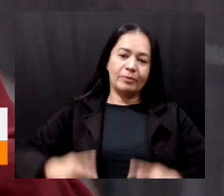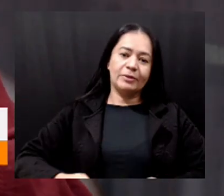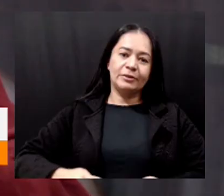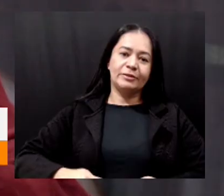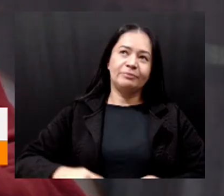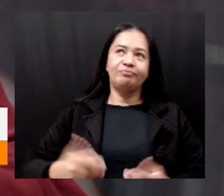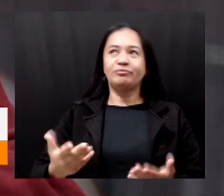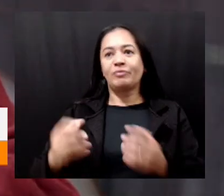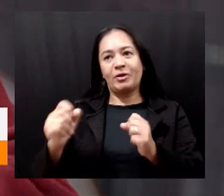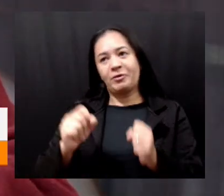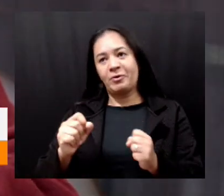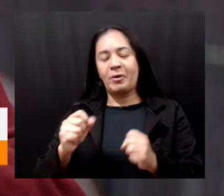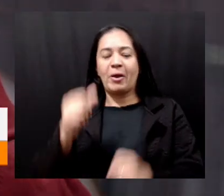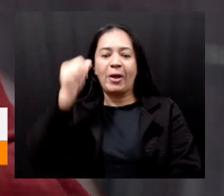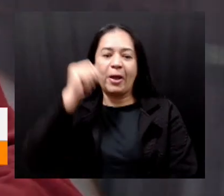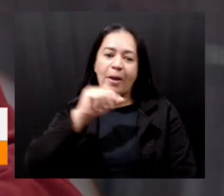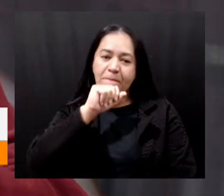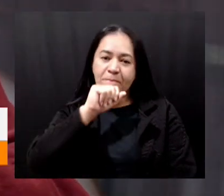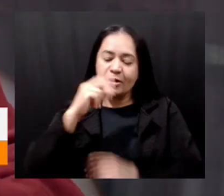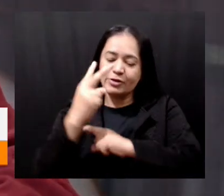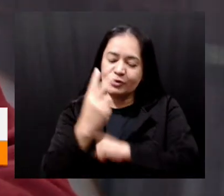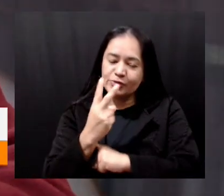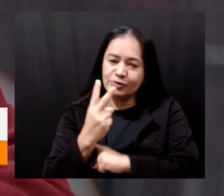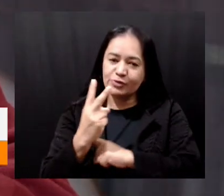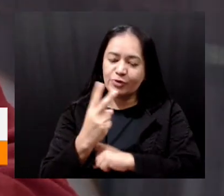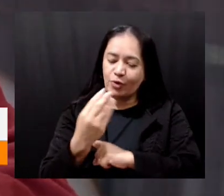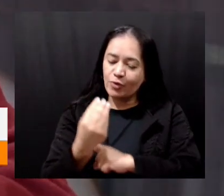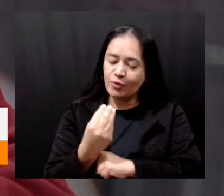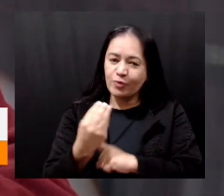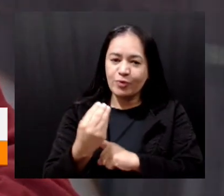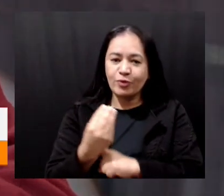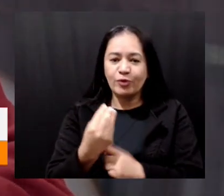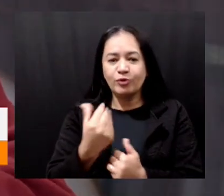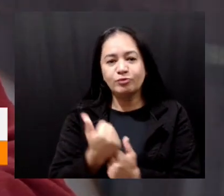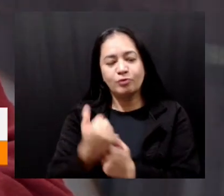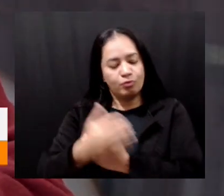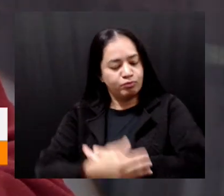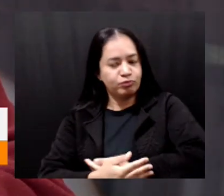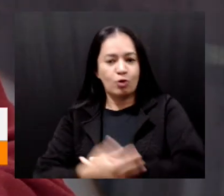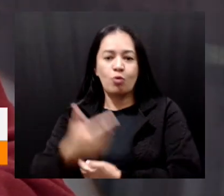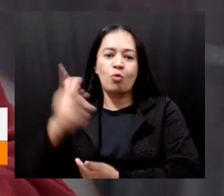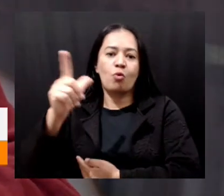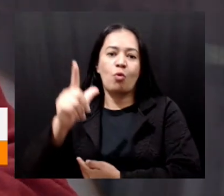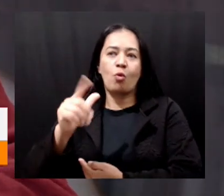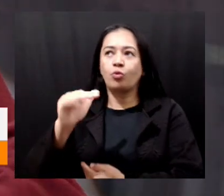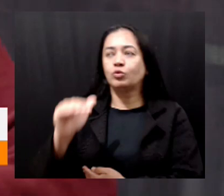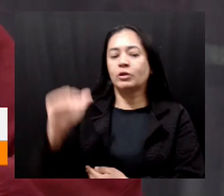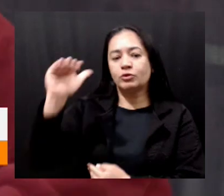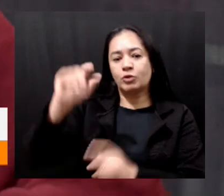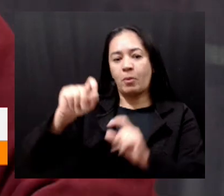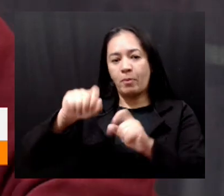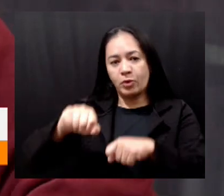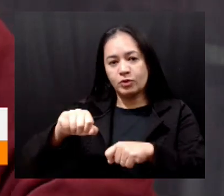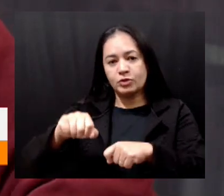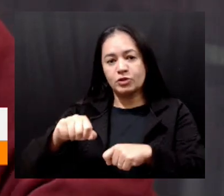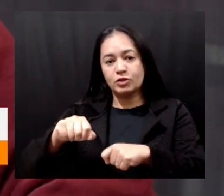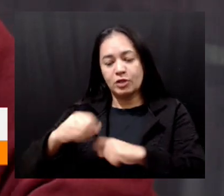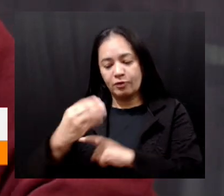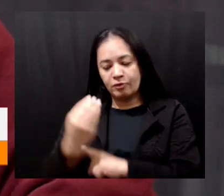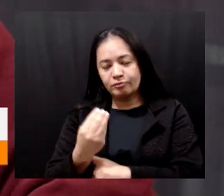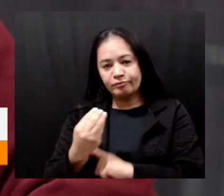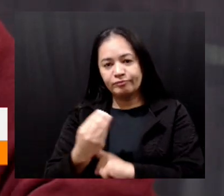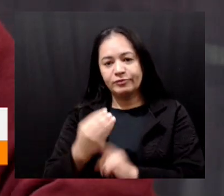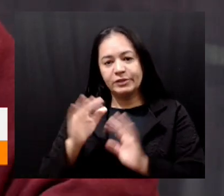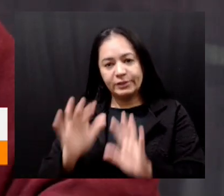né, que vai nos dar todo o suporte, ou algum outro adulto que possa fazer, outro ser humano que possa fazer isso por